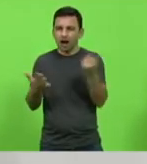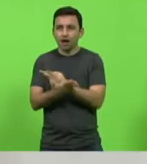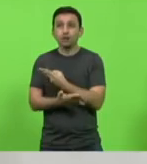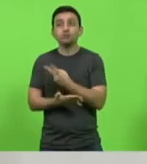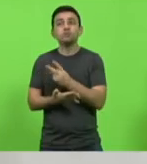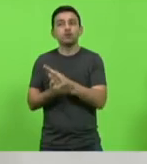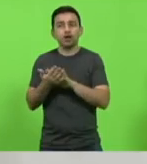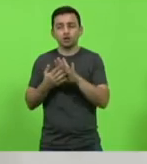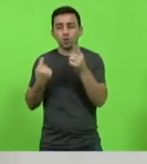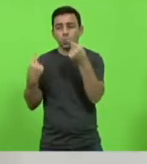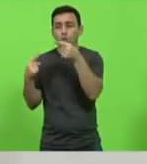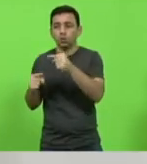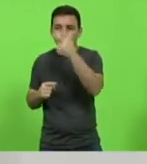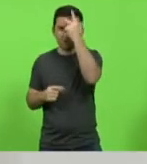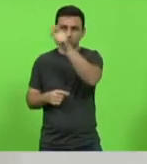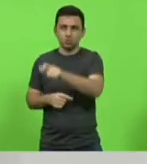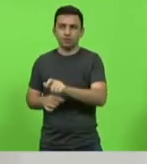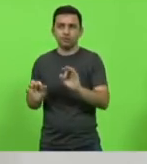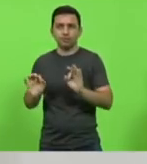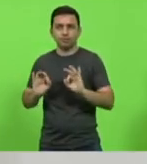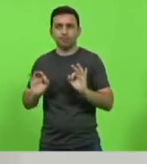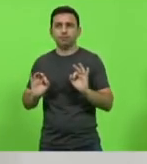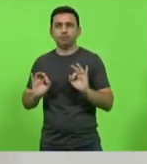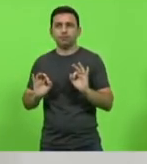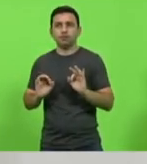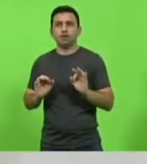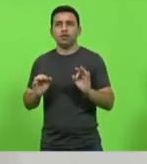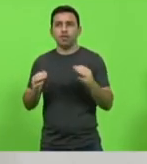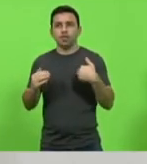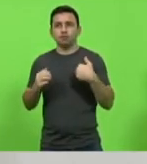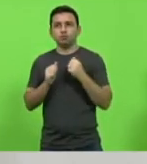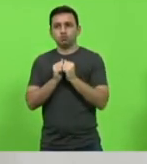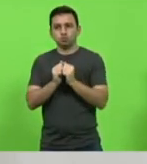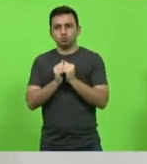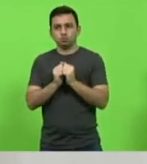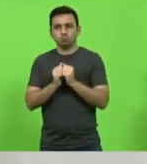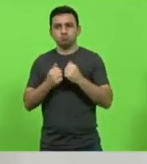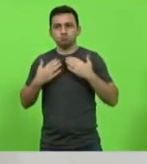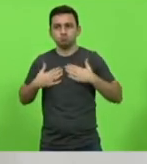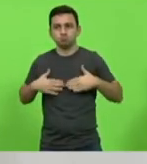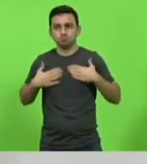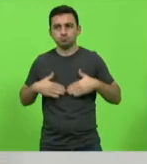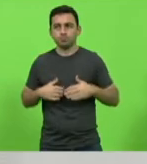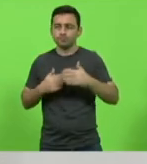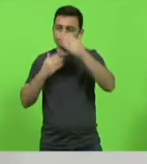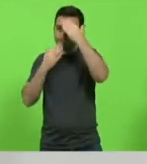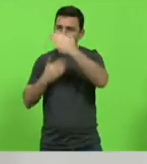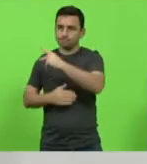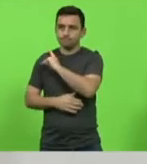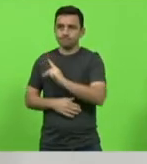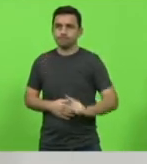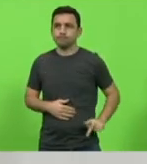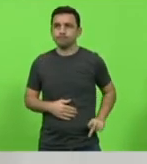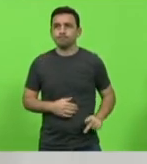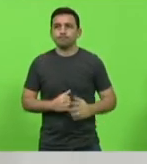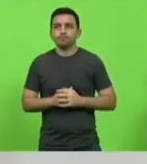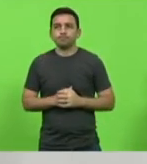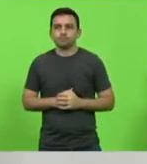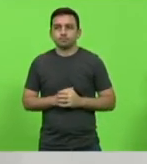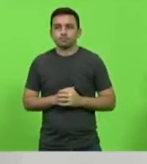contra nenhuma pessoa isso eu carrego comigo com uma grande grandeza Obrigado o seu presente